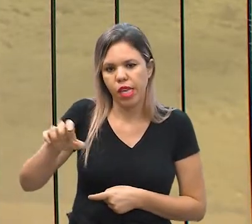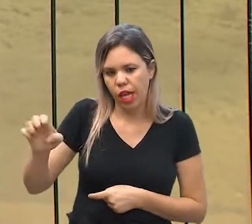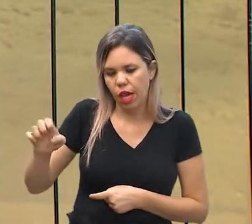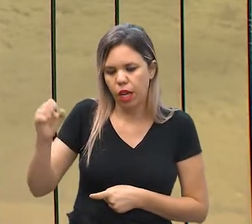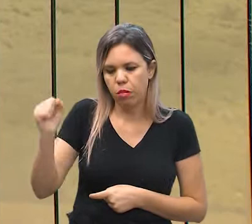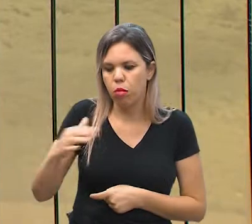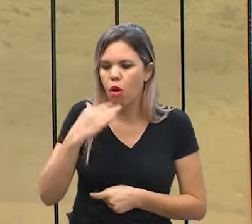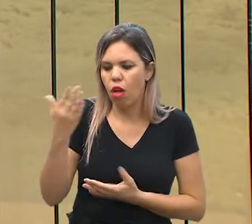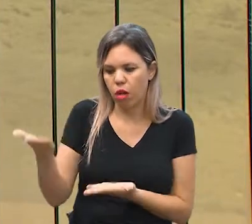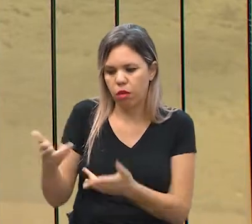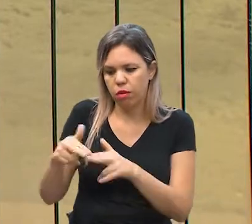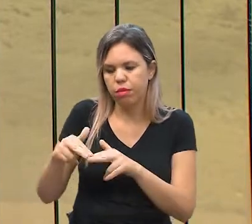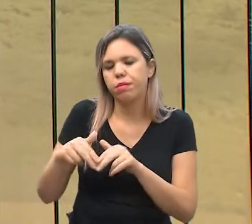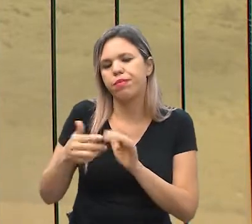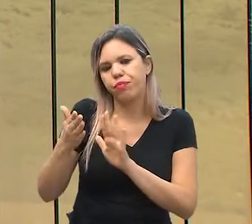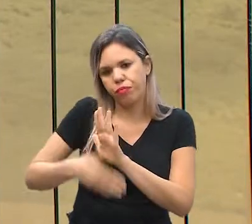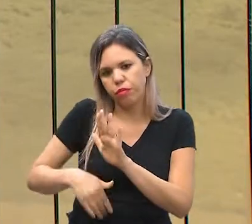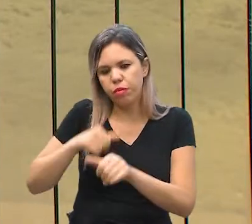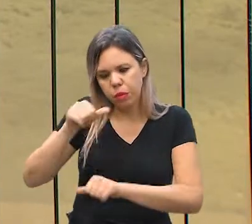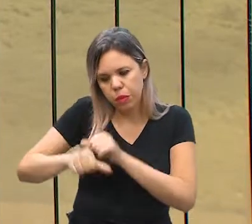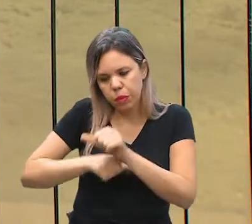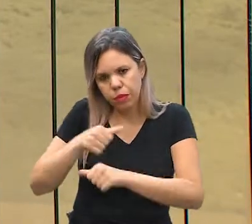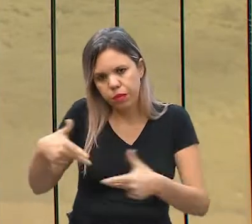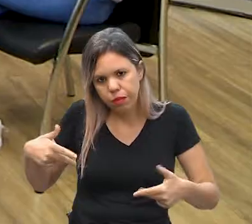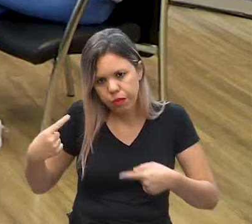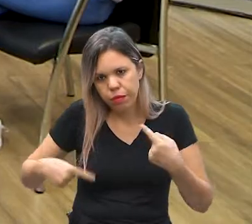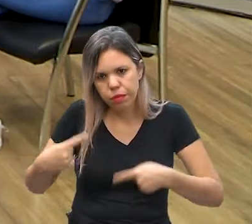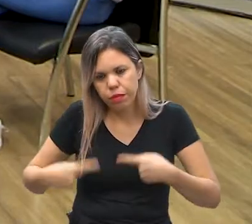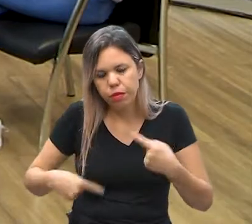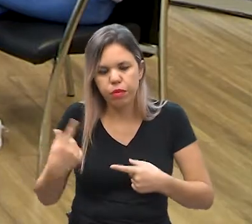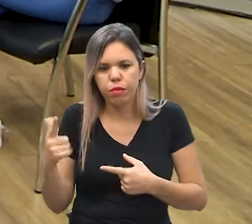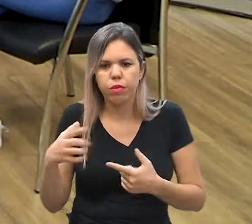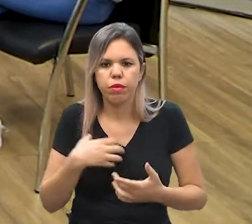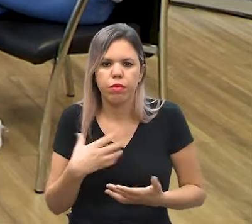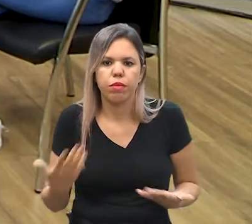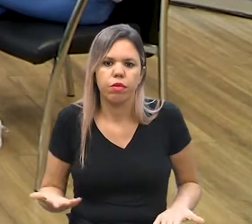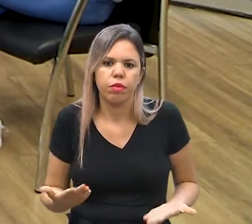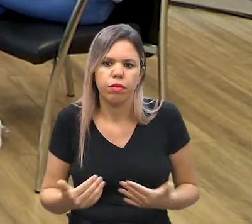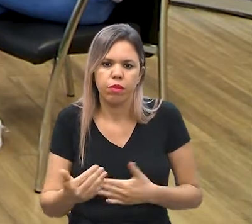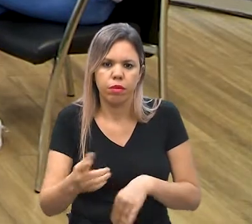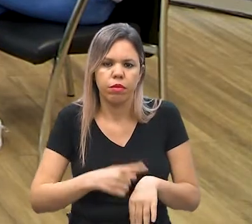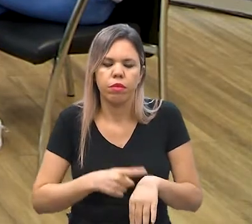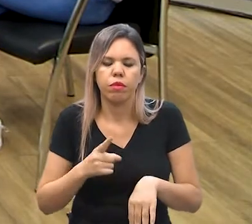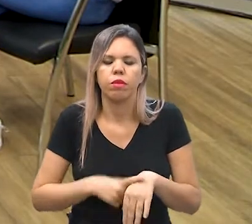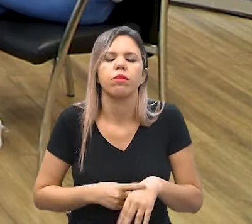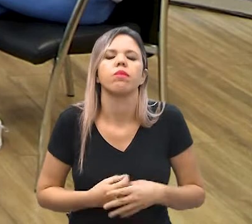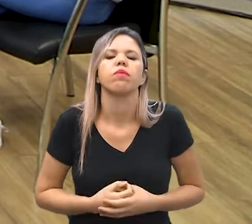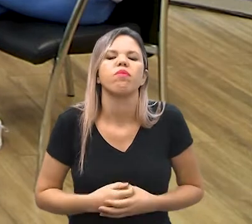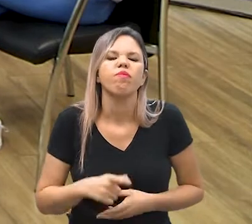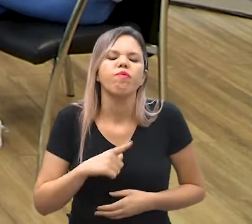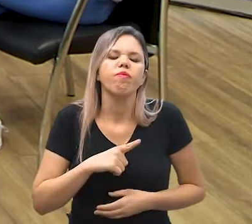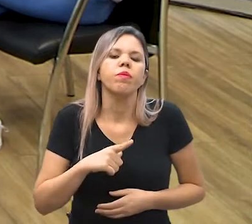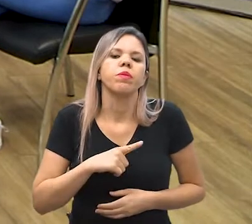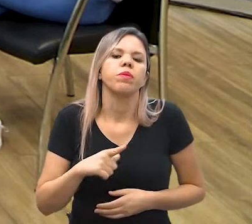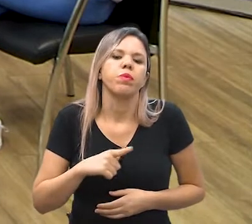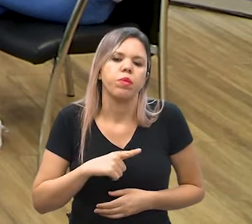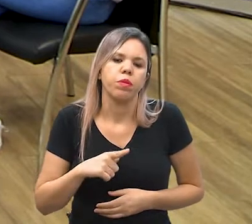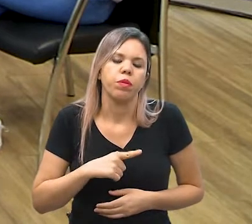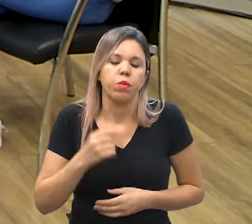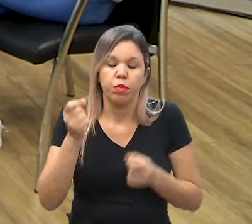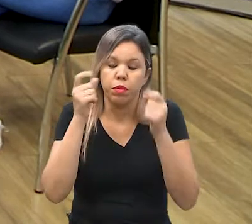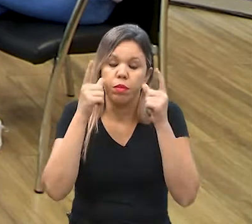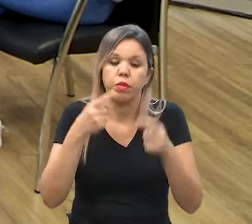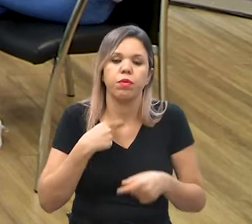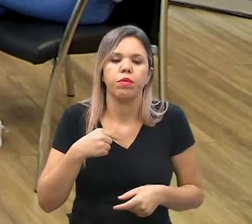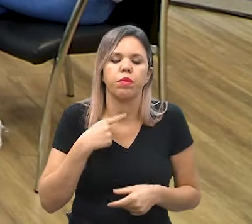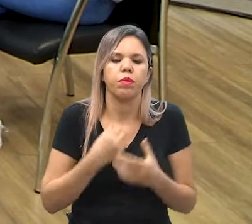a gente queria mostrar que era possível a gente fazer uma mudança na política de outra maneira. Então foi a partir daquele momento que teve aquele start, né,